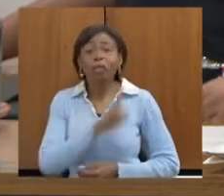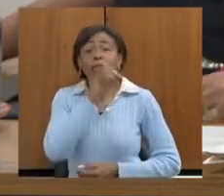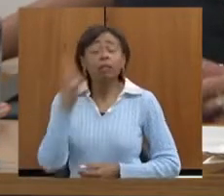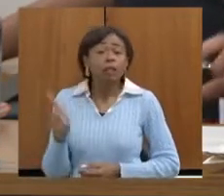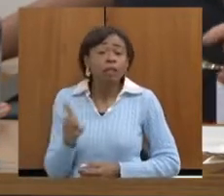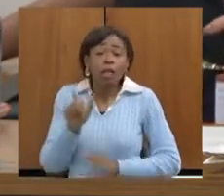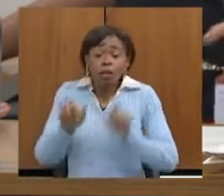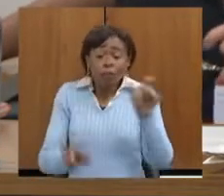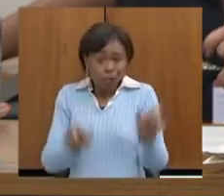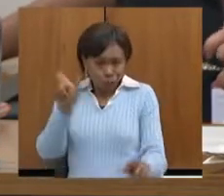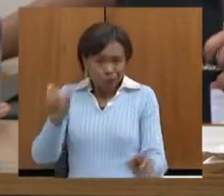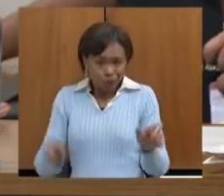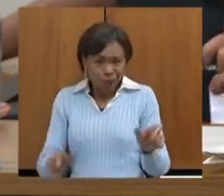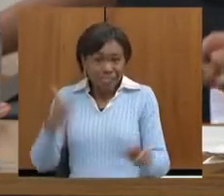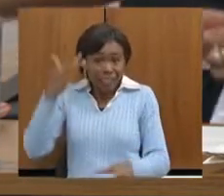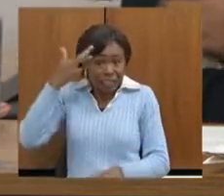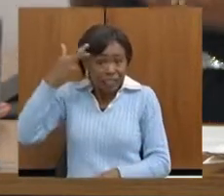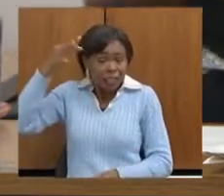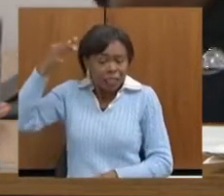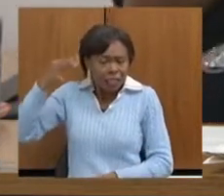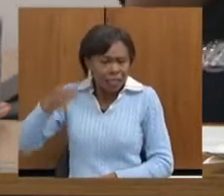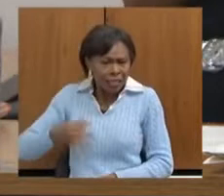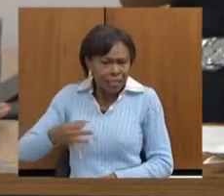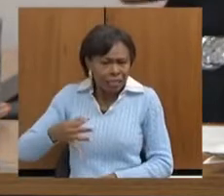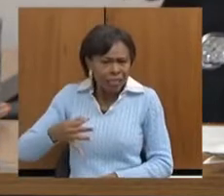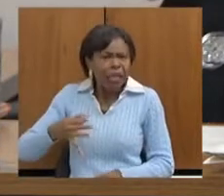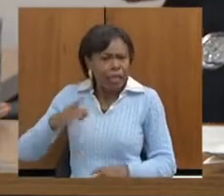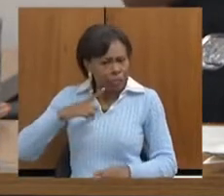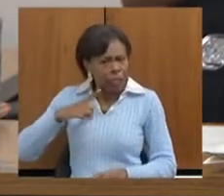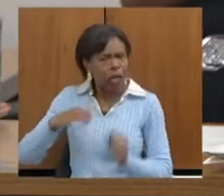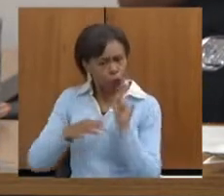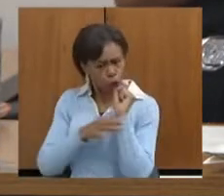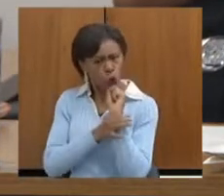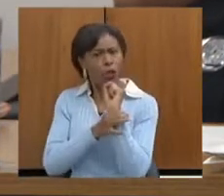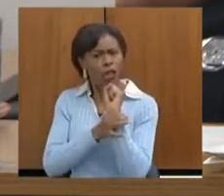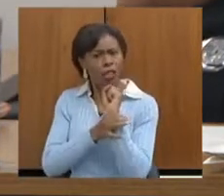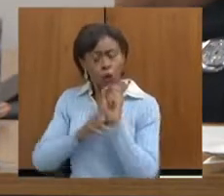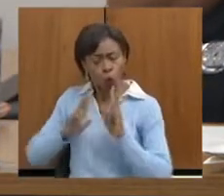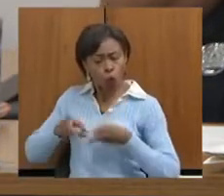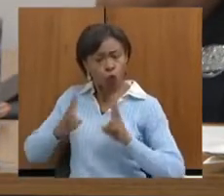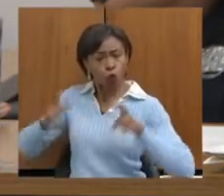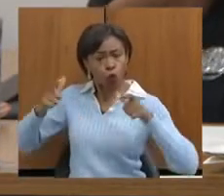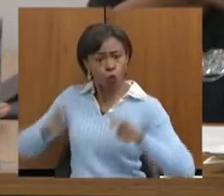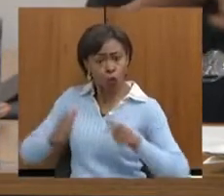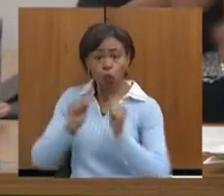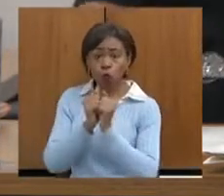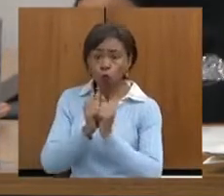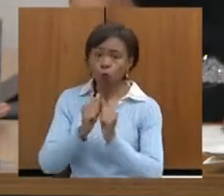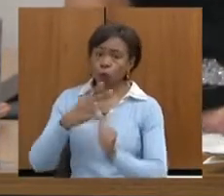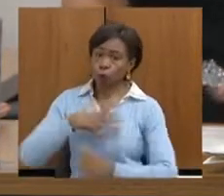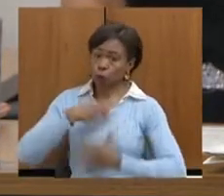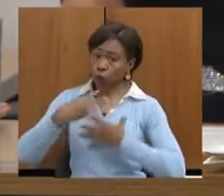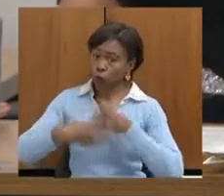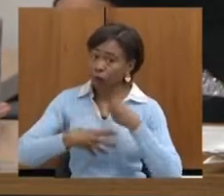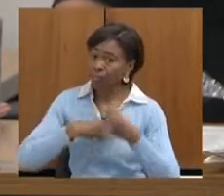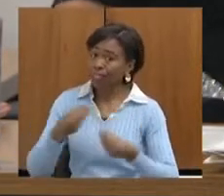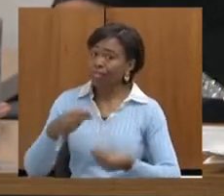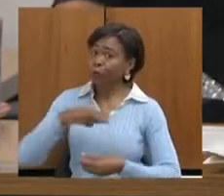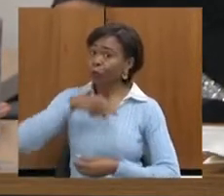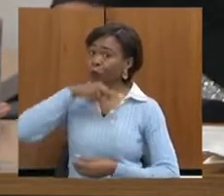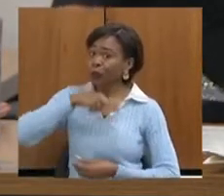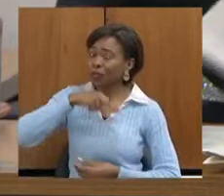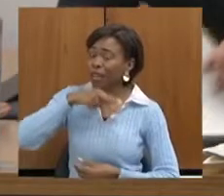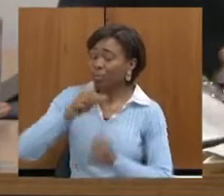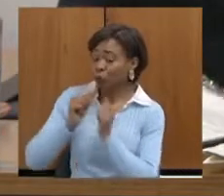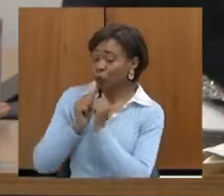certeza de que é seguro continuar no território com os seus filhos com seus